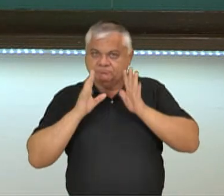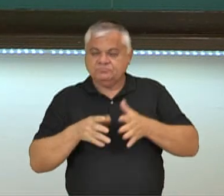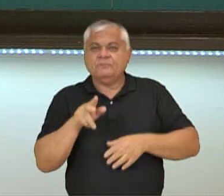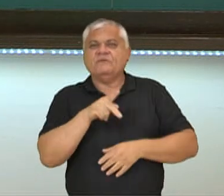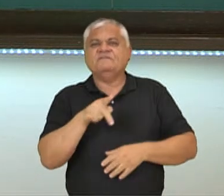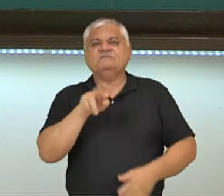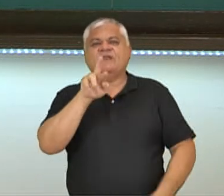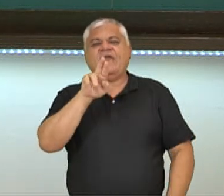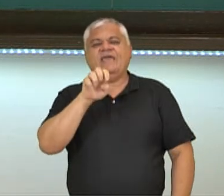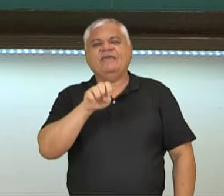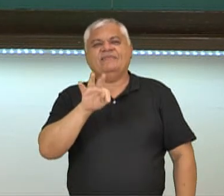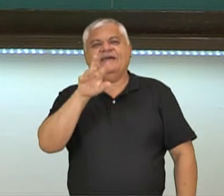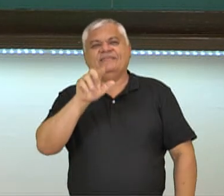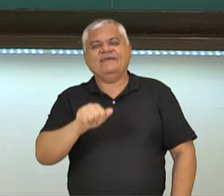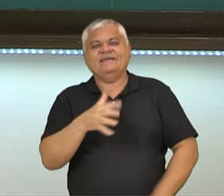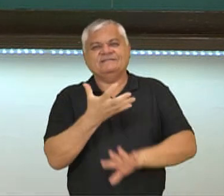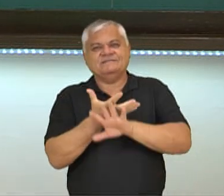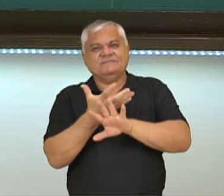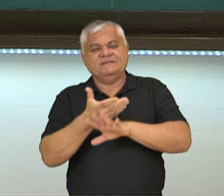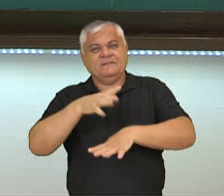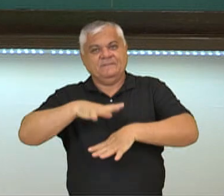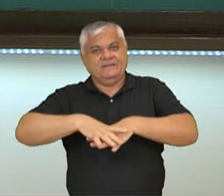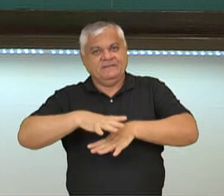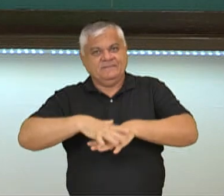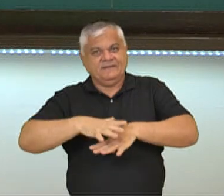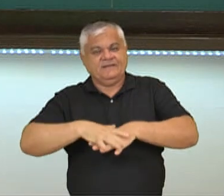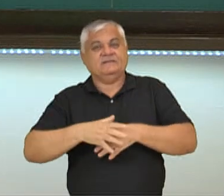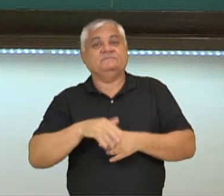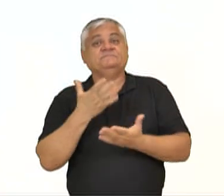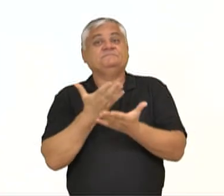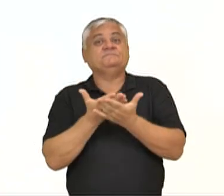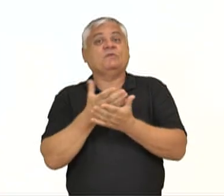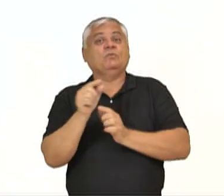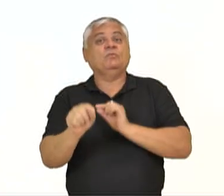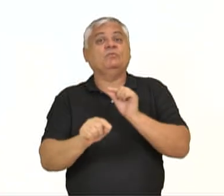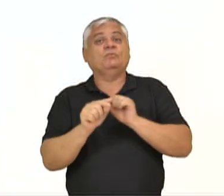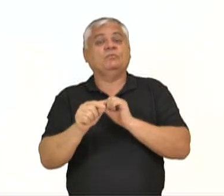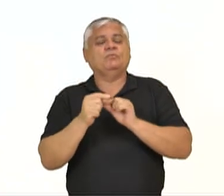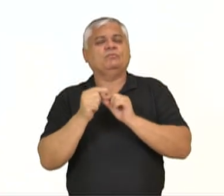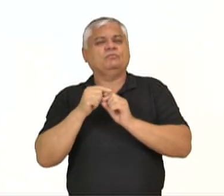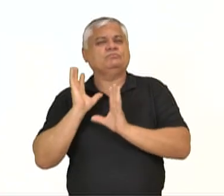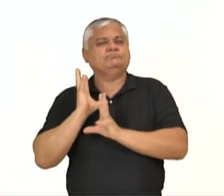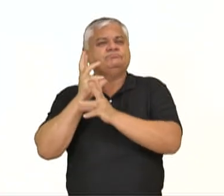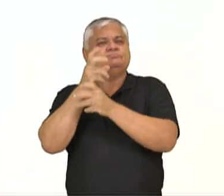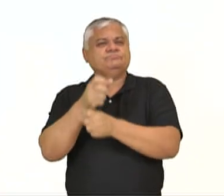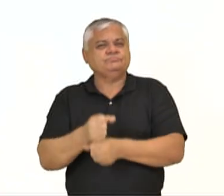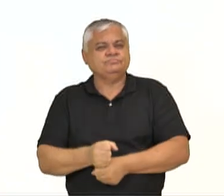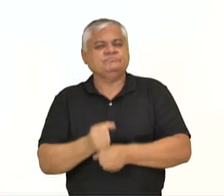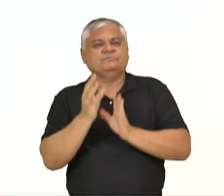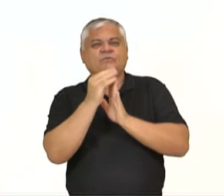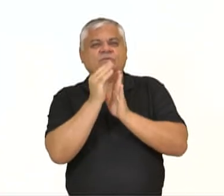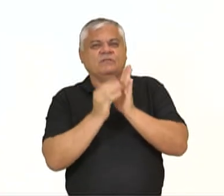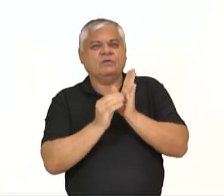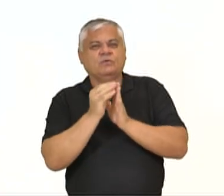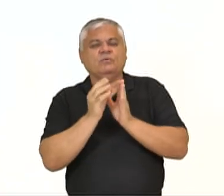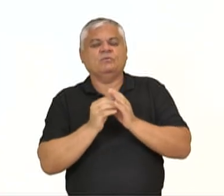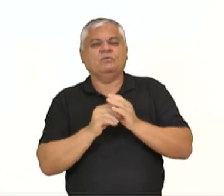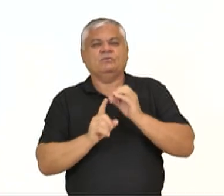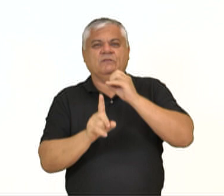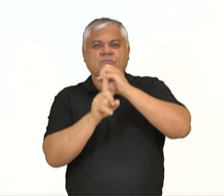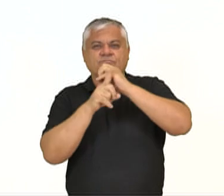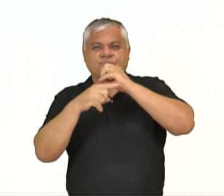professora Renata, da disciplina de Matemática, e nesta aula nós vamos retomar conteúdos referentes à